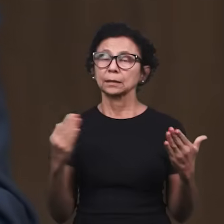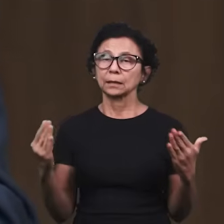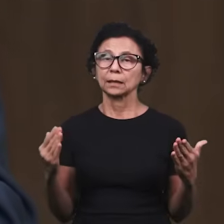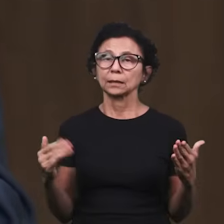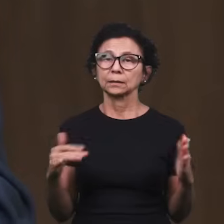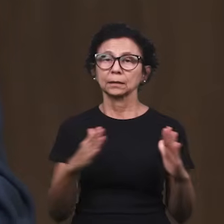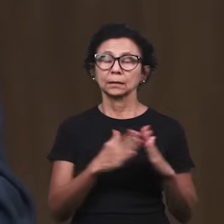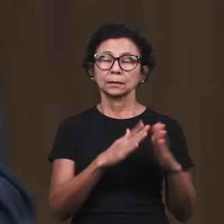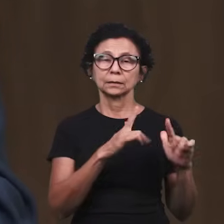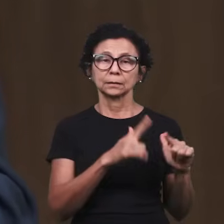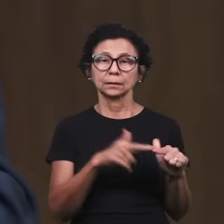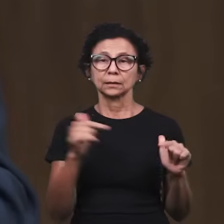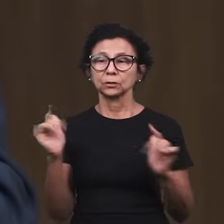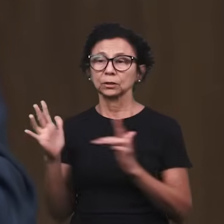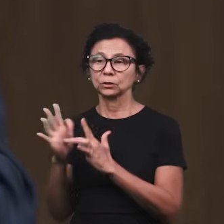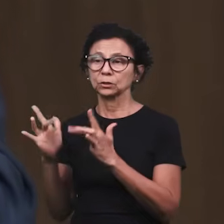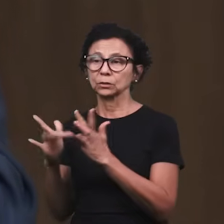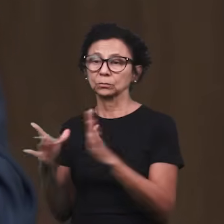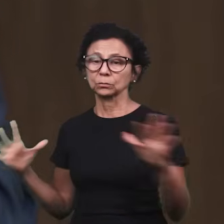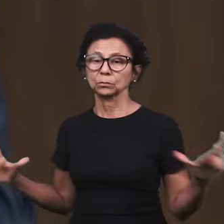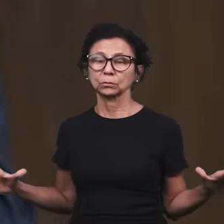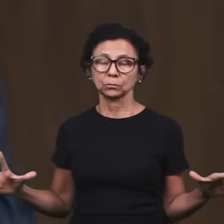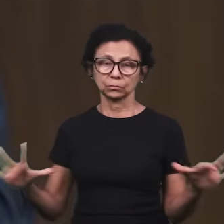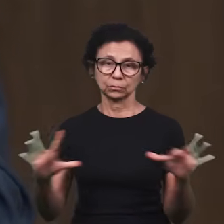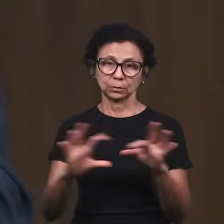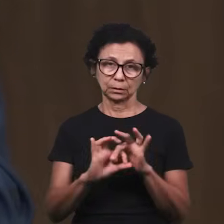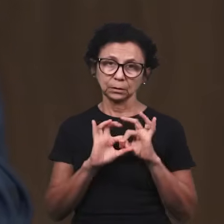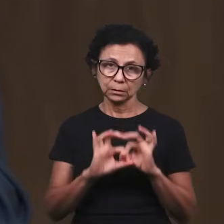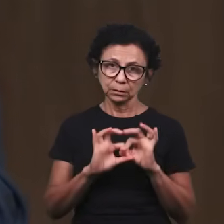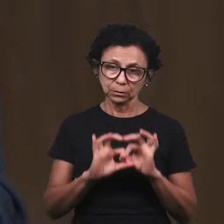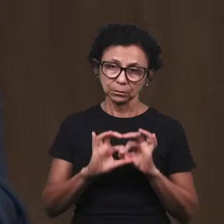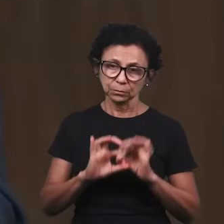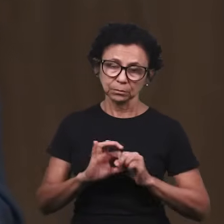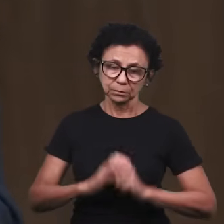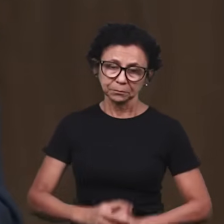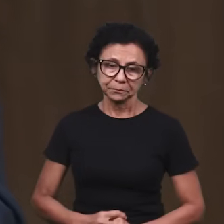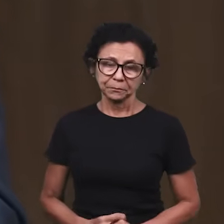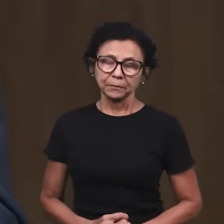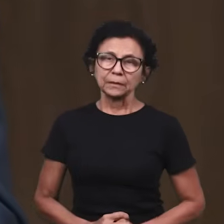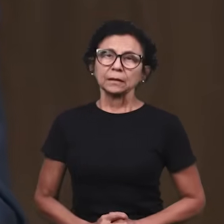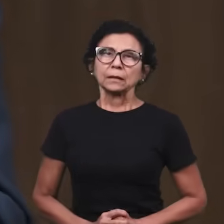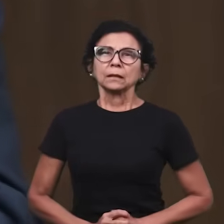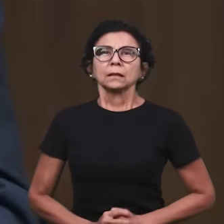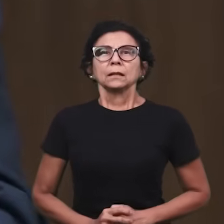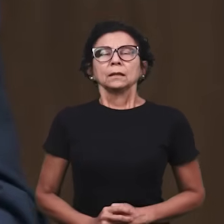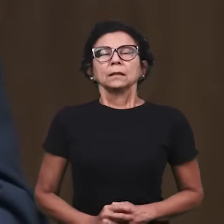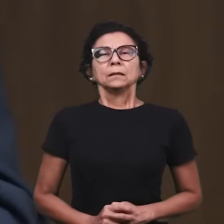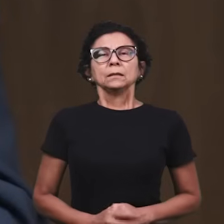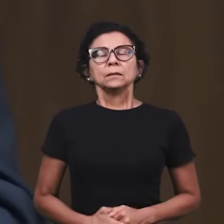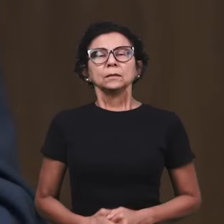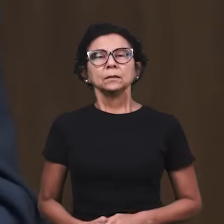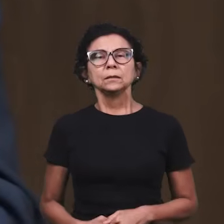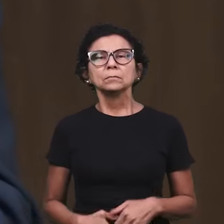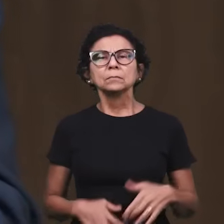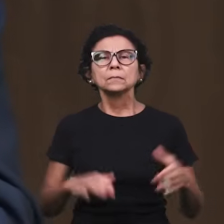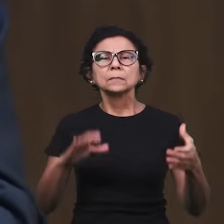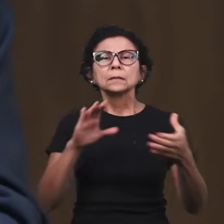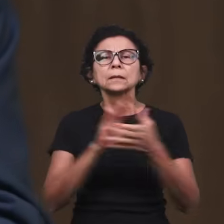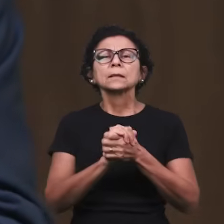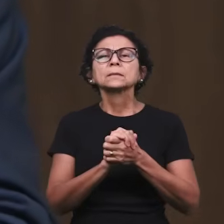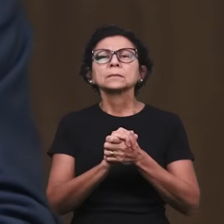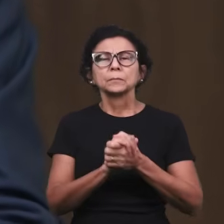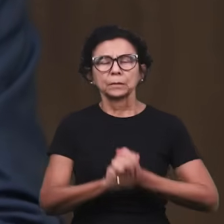profética. Mas vamos aplicar primeiro aqui nesse dia sobre o casamento. Olha o que